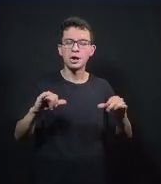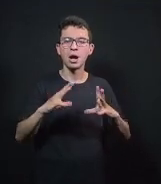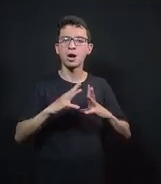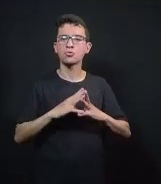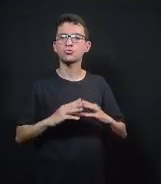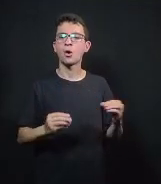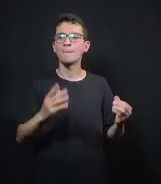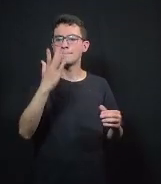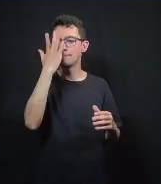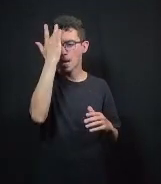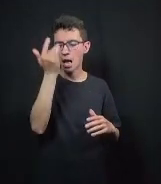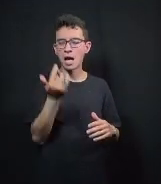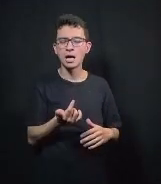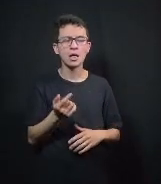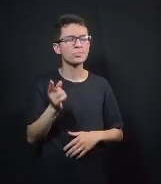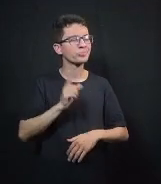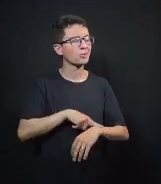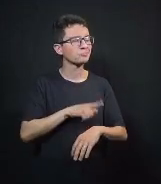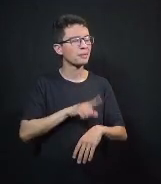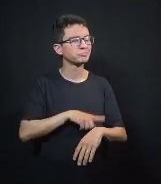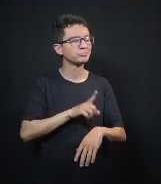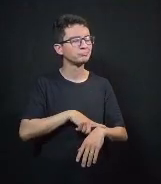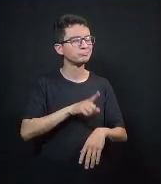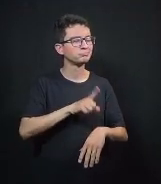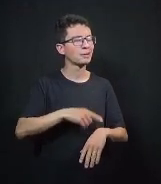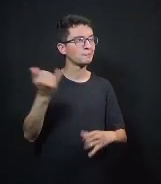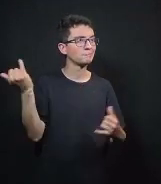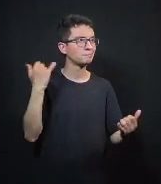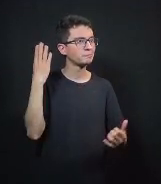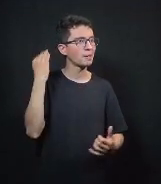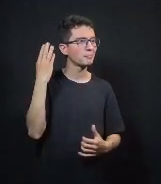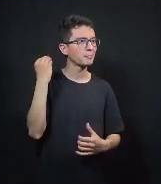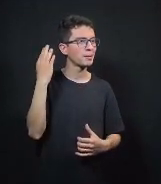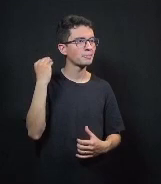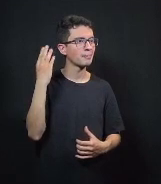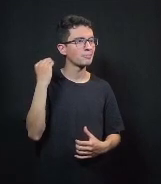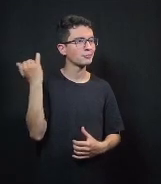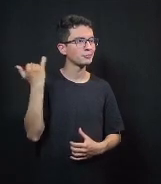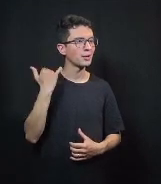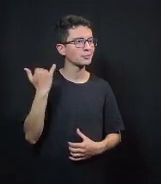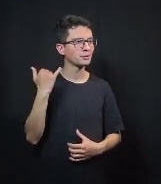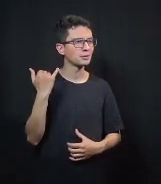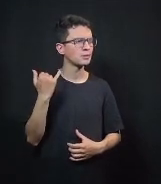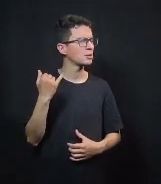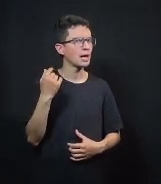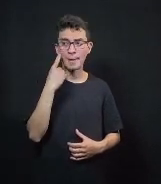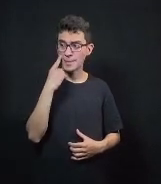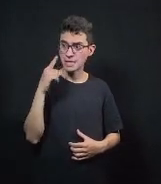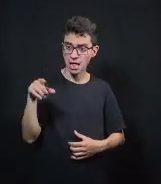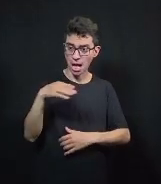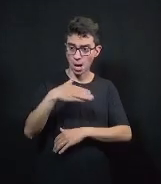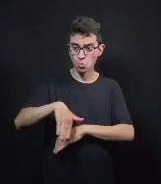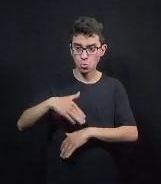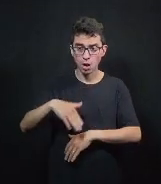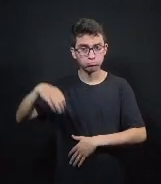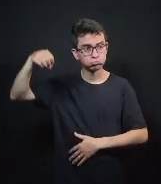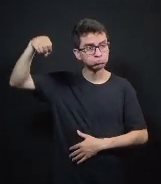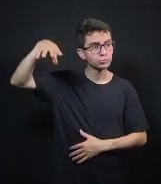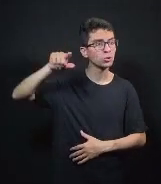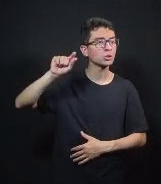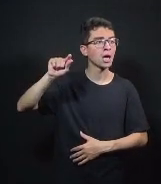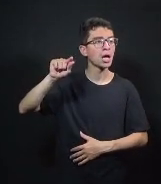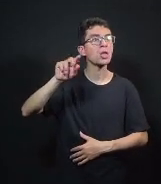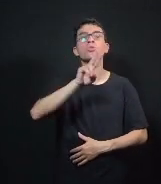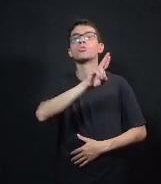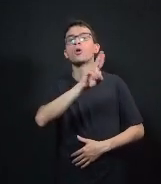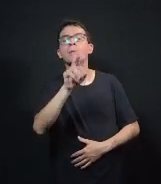amanhã. Eu ouvia o tempo todo, mas eu ouvia também com muita frequência: olha, aquela rua lá, quem iluminou foi fulano, a escola, quem